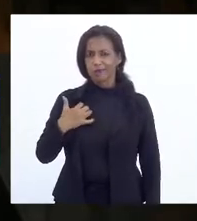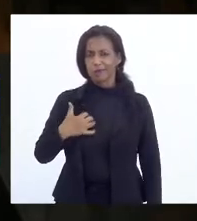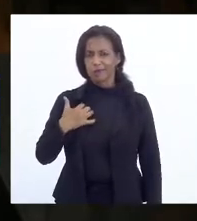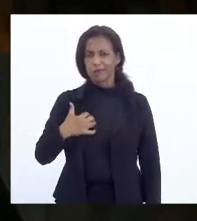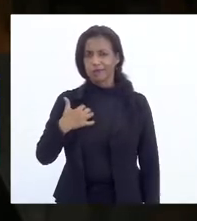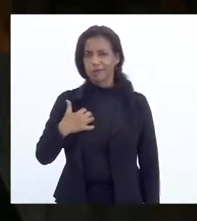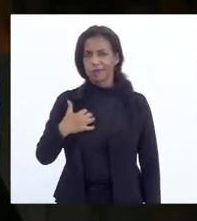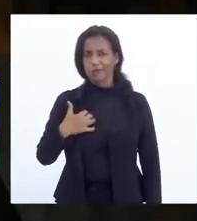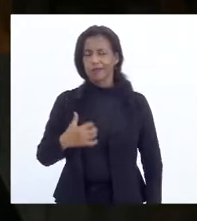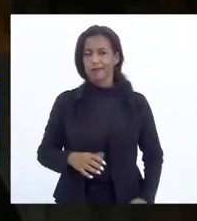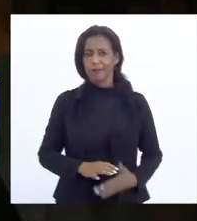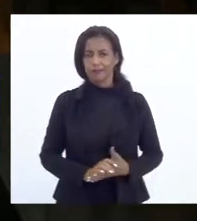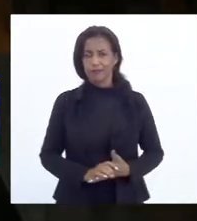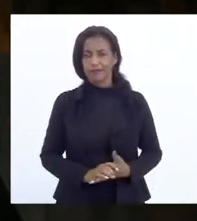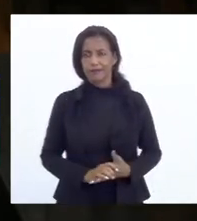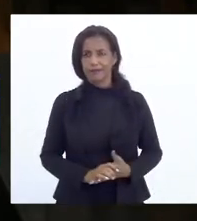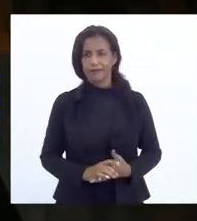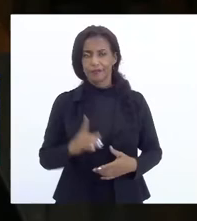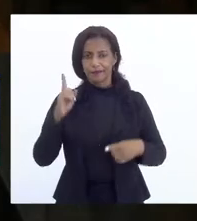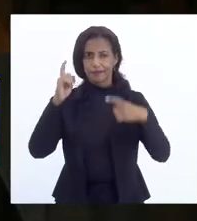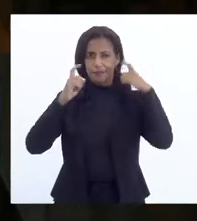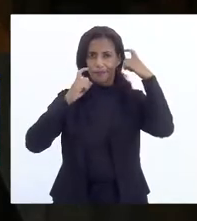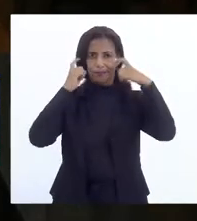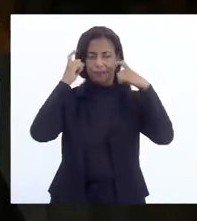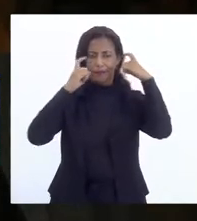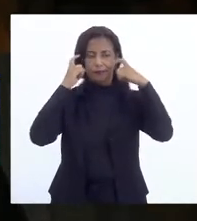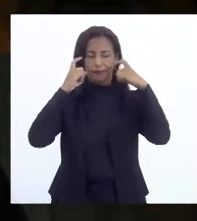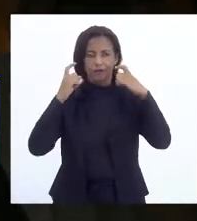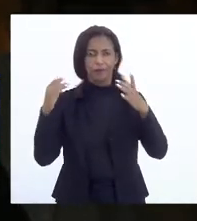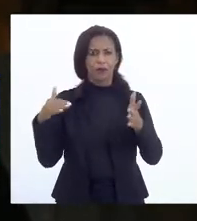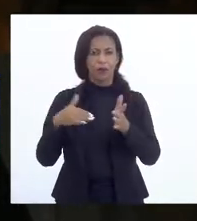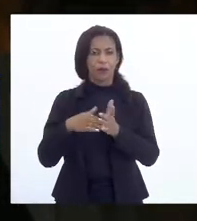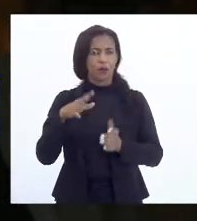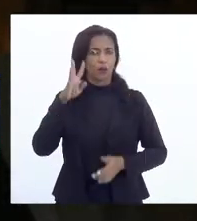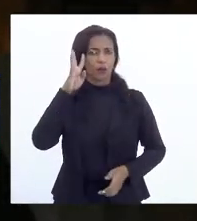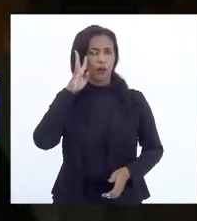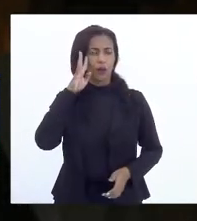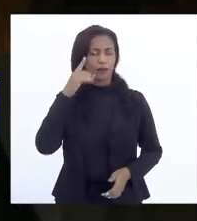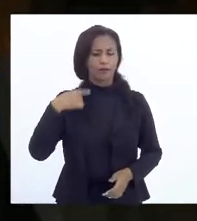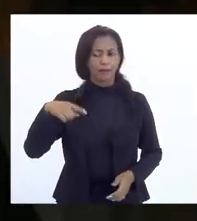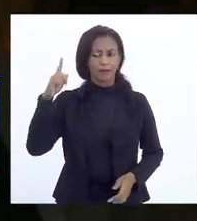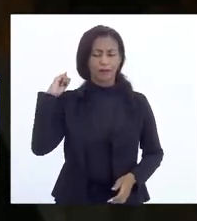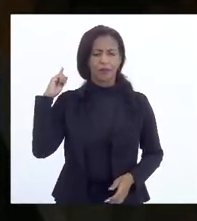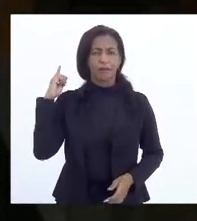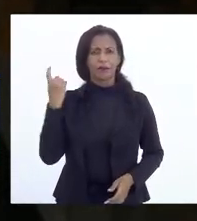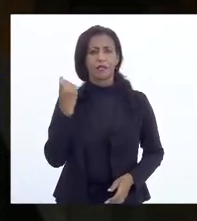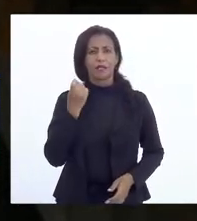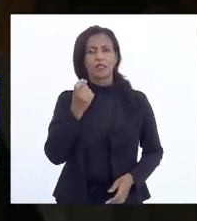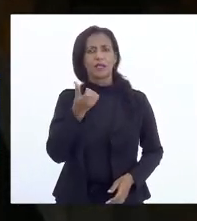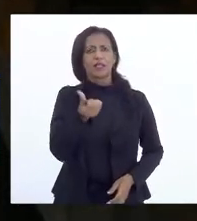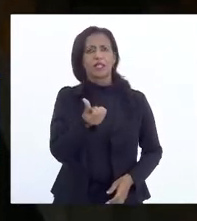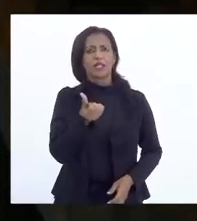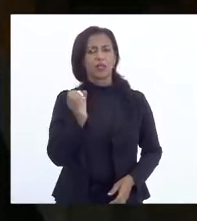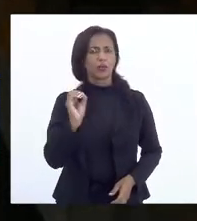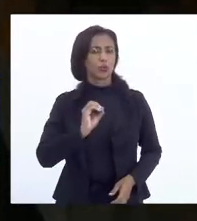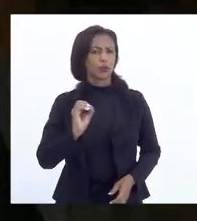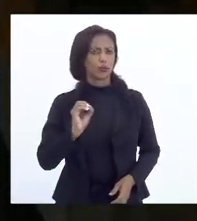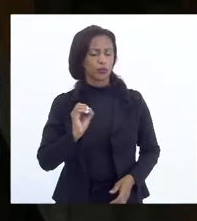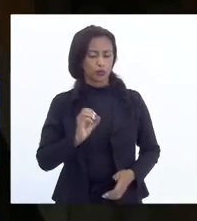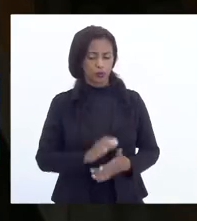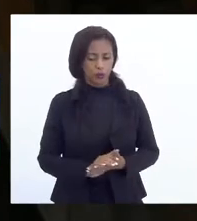bastante apreensão. É porque na última quarta-feira, dia 6 de outubro da semana passada,